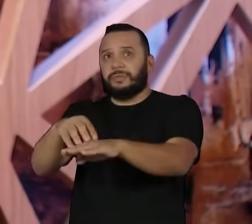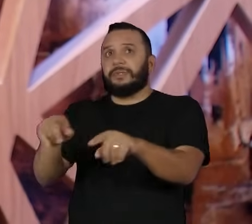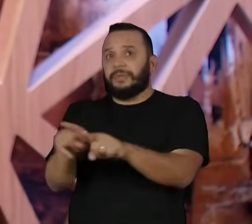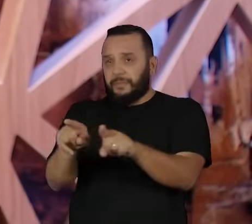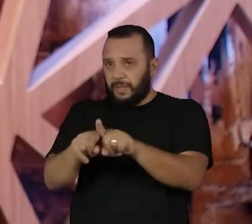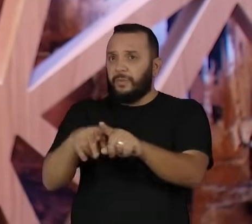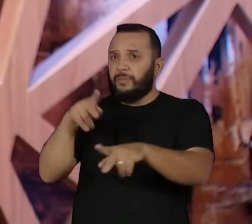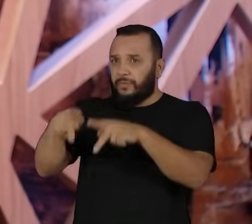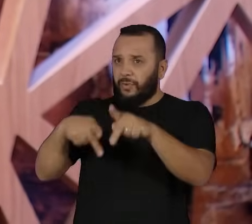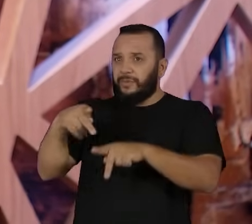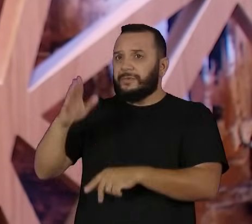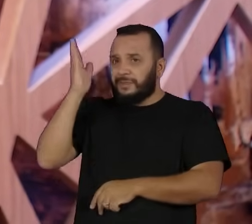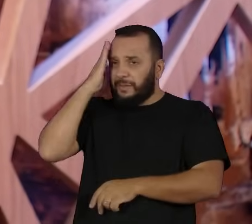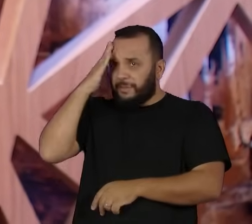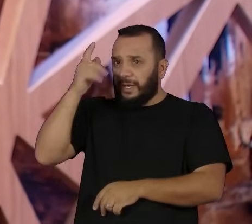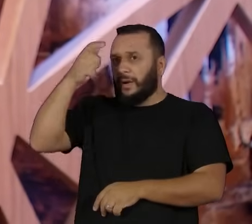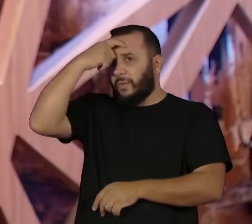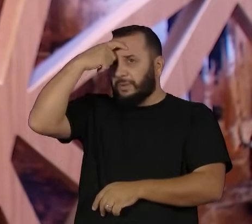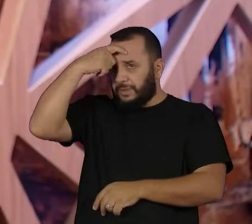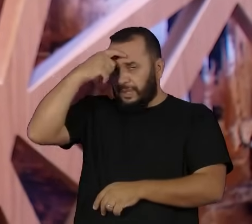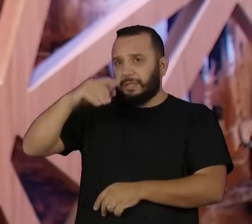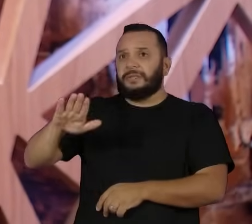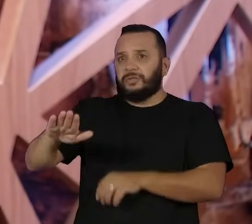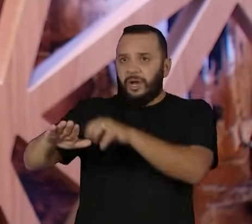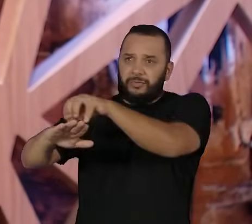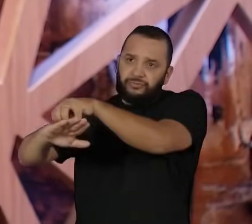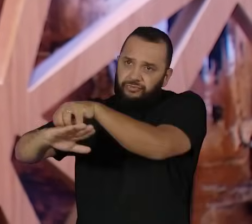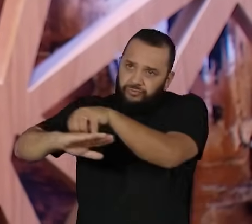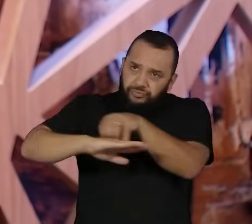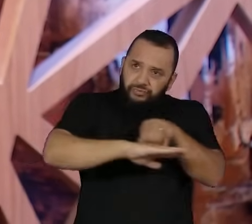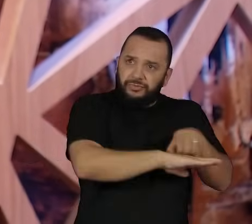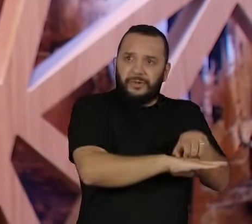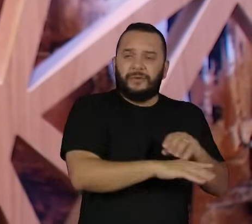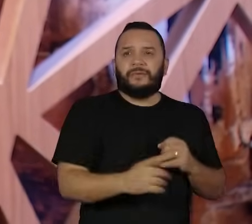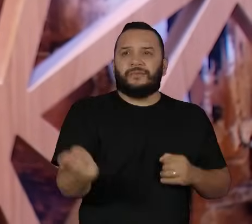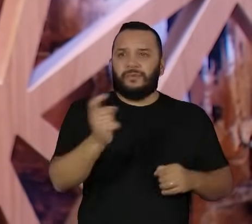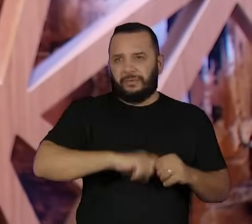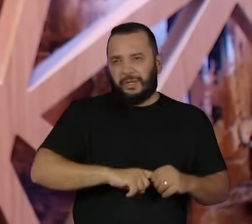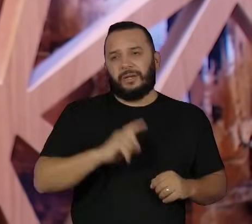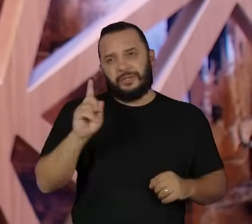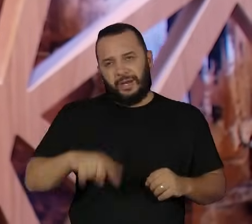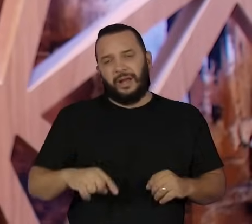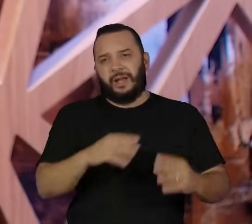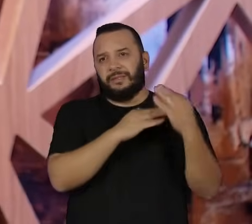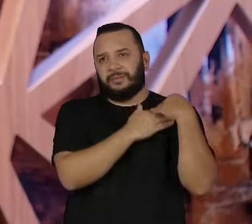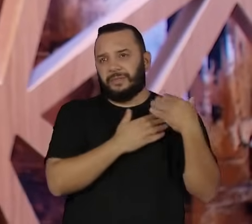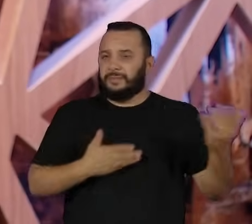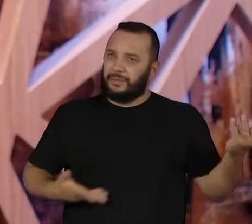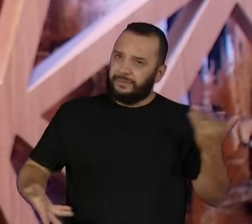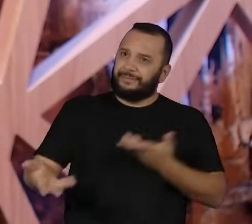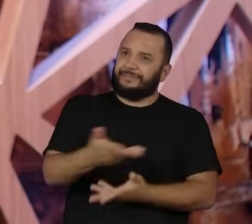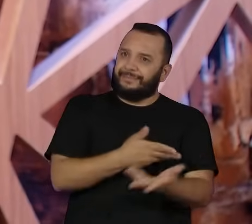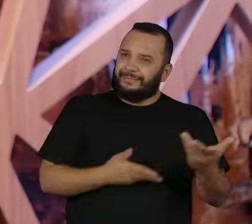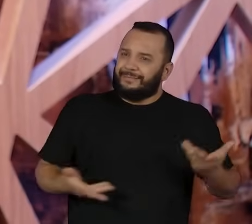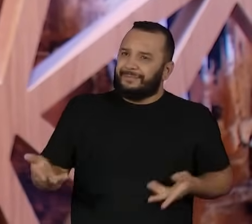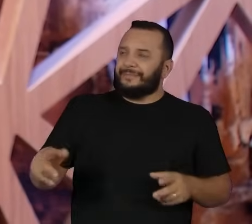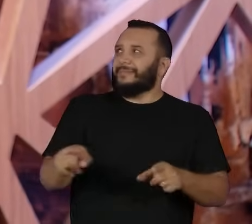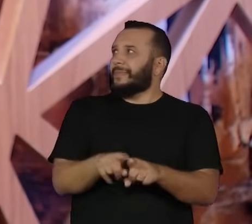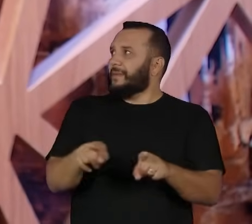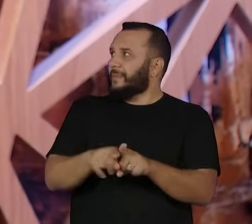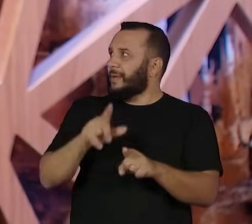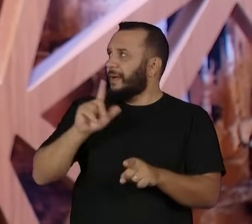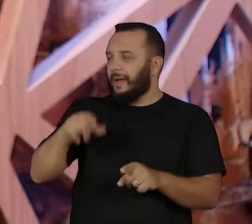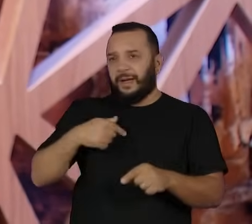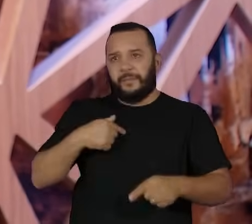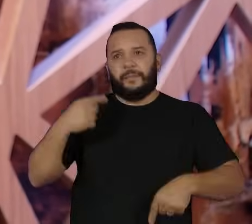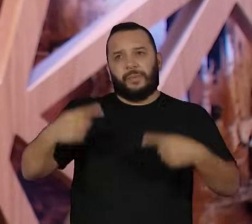tem que saber, tem que ser comunicada em relação a isso. Então, a gente chama isso de responsabilidade compartilhada, que também está na Política Nacional